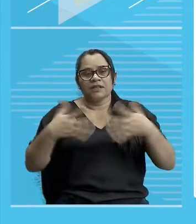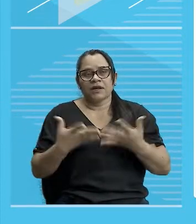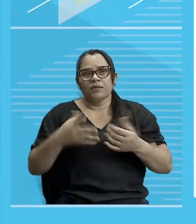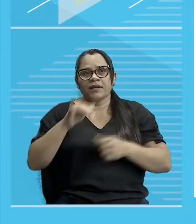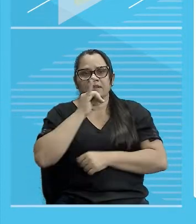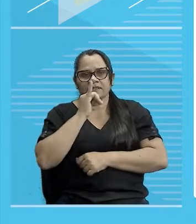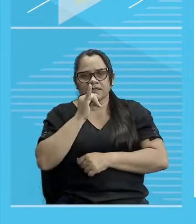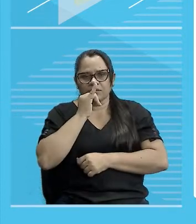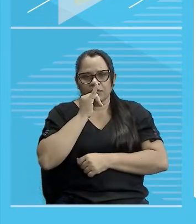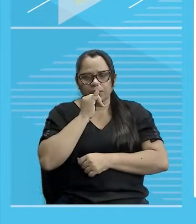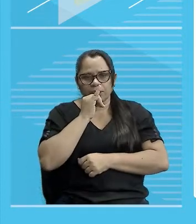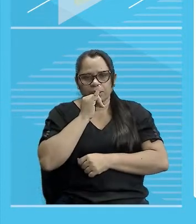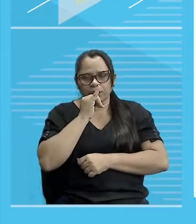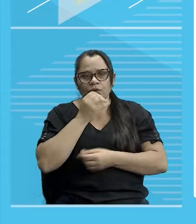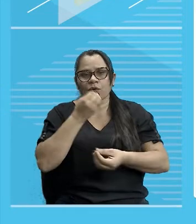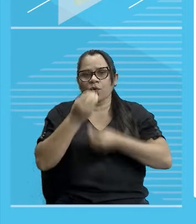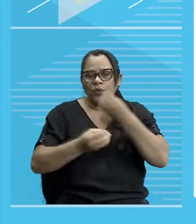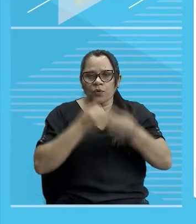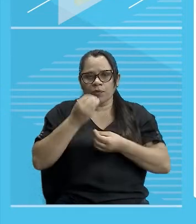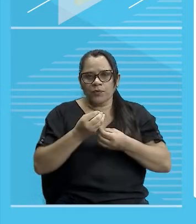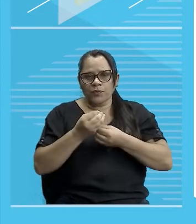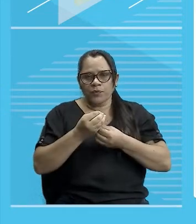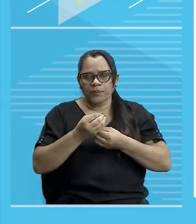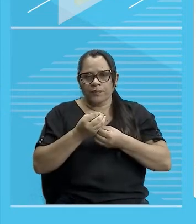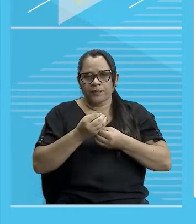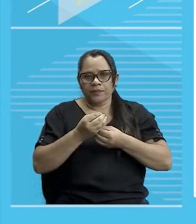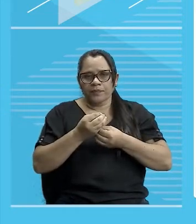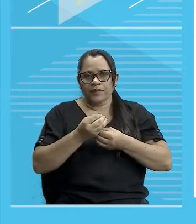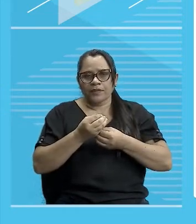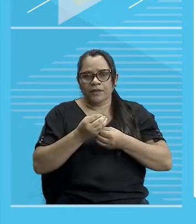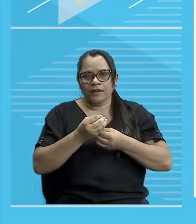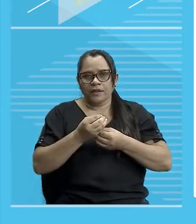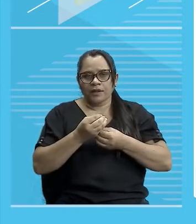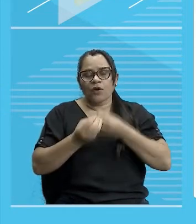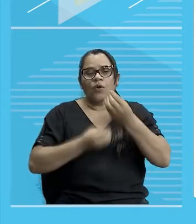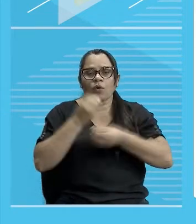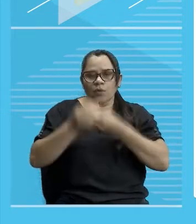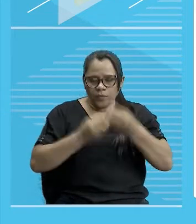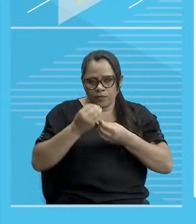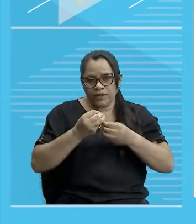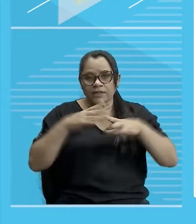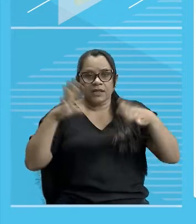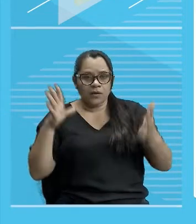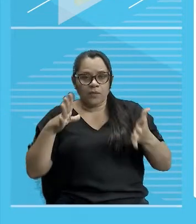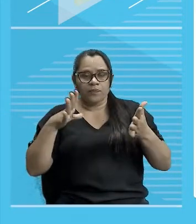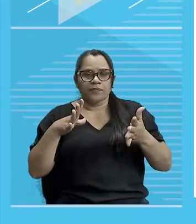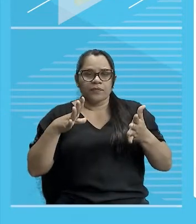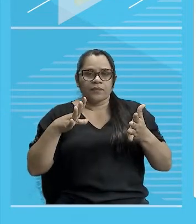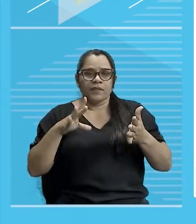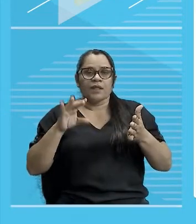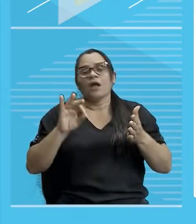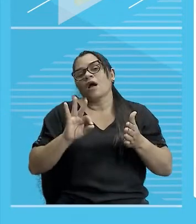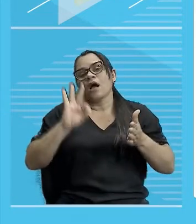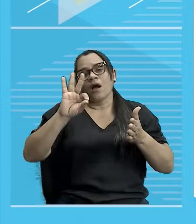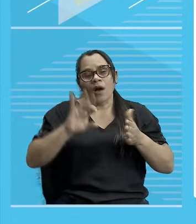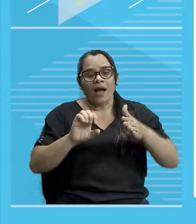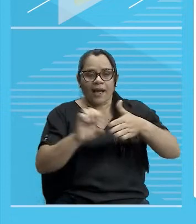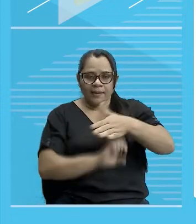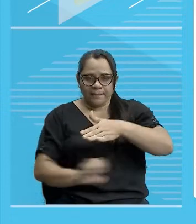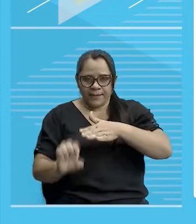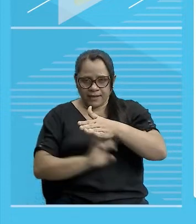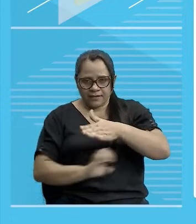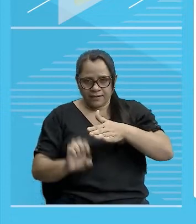é assim ó pelo contrato a Lindinalva Rodrigues para ser minha secretária